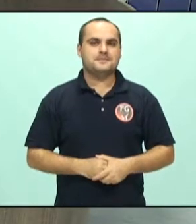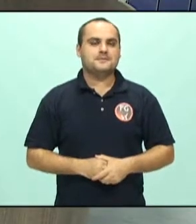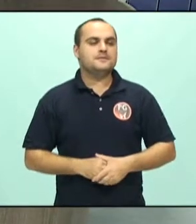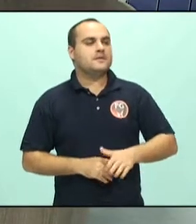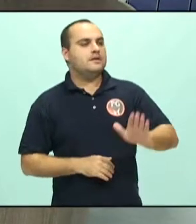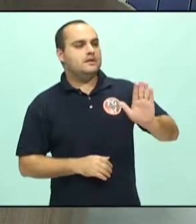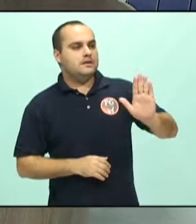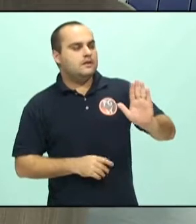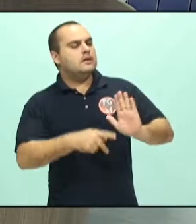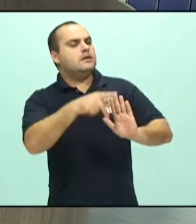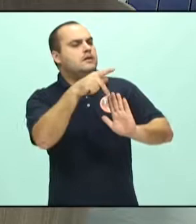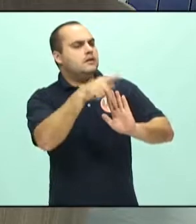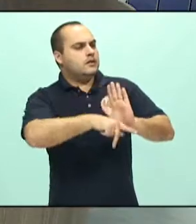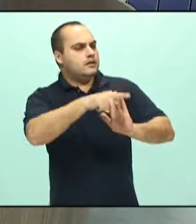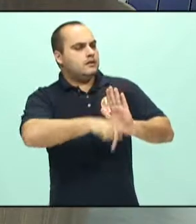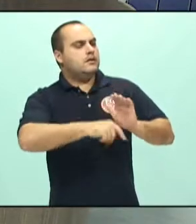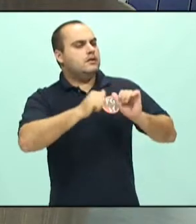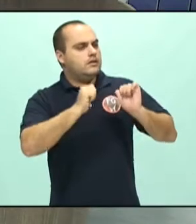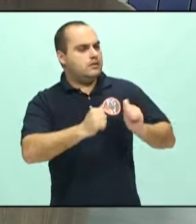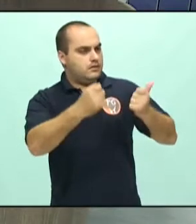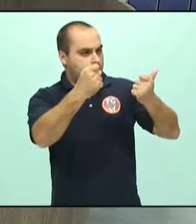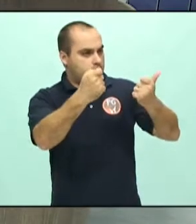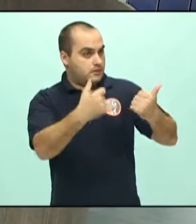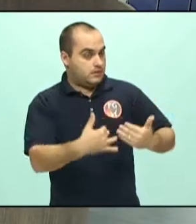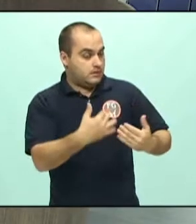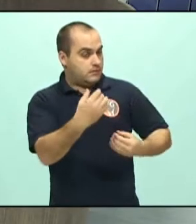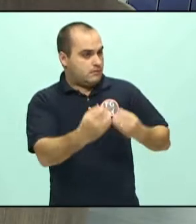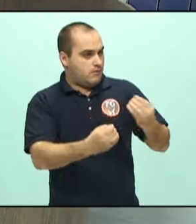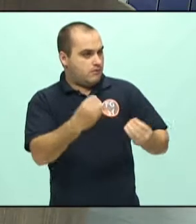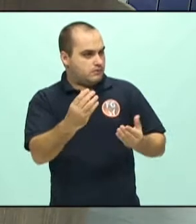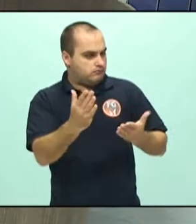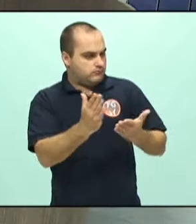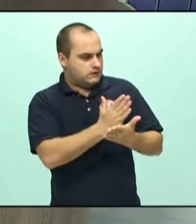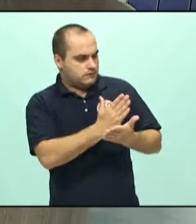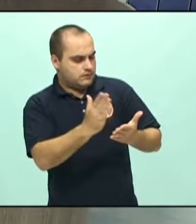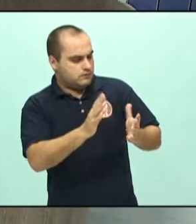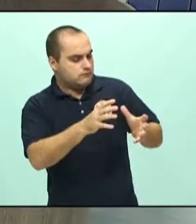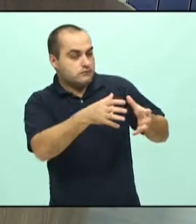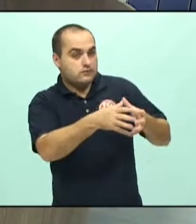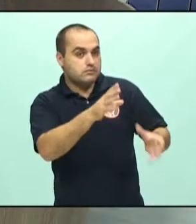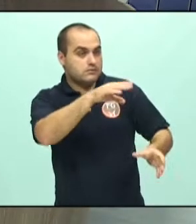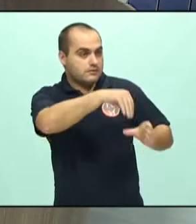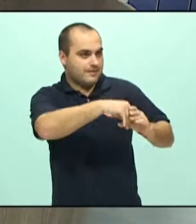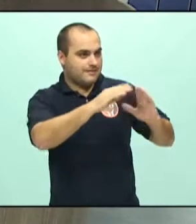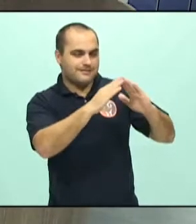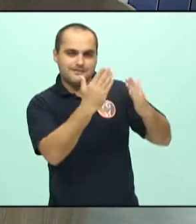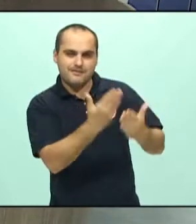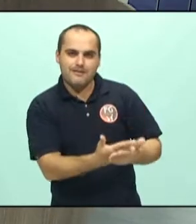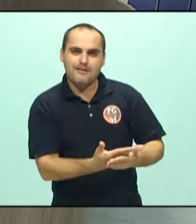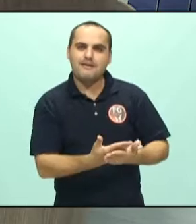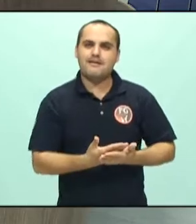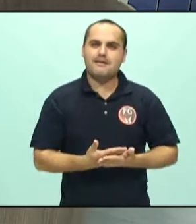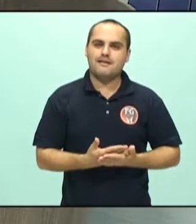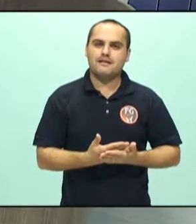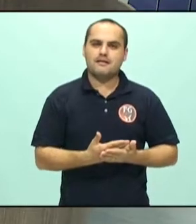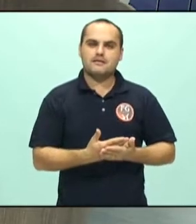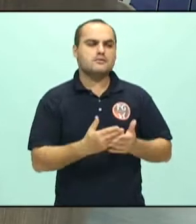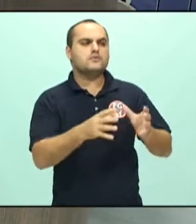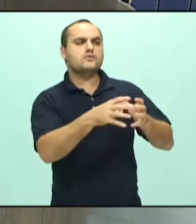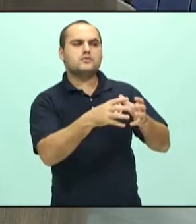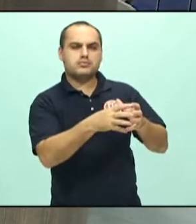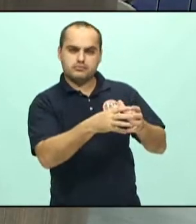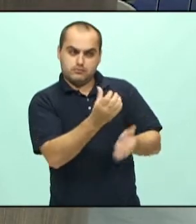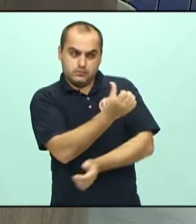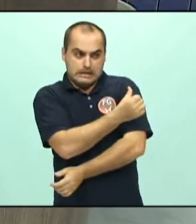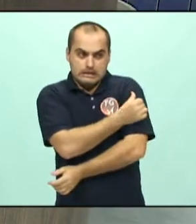vocês dividiram os grupos de atividade dentro da escola, como é que foi o envolvimento, o público-alvo, são as turmas a partir do 6º ano,